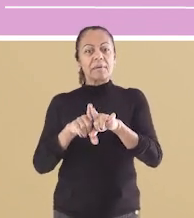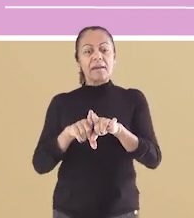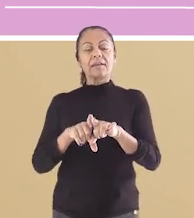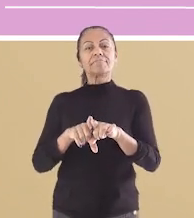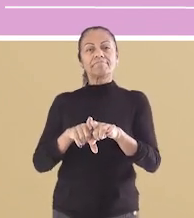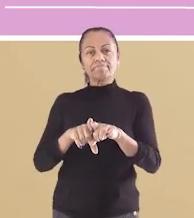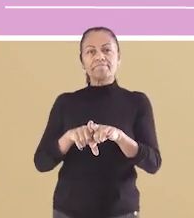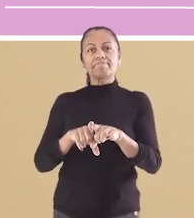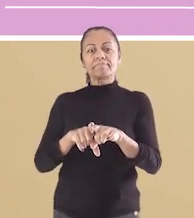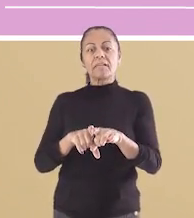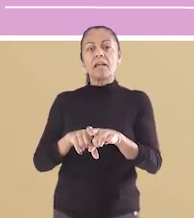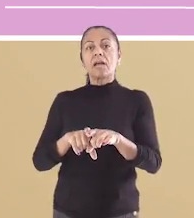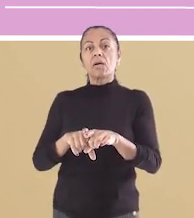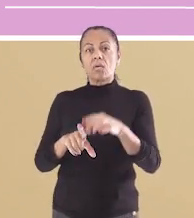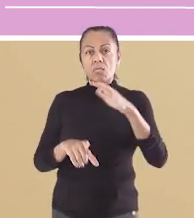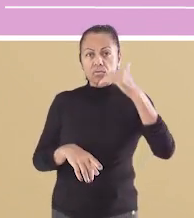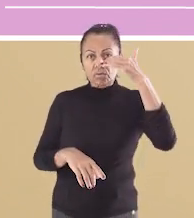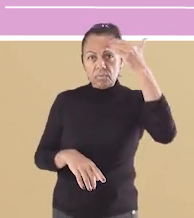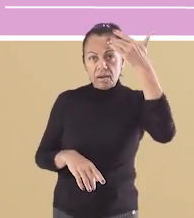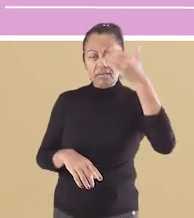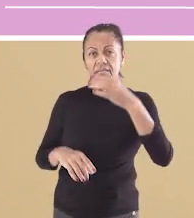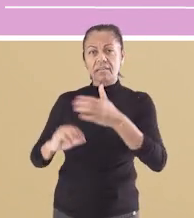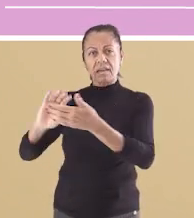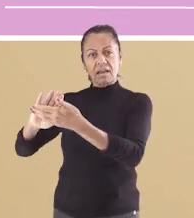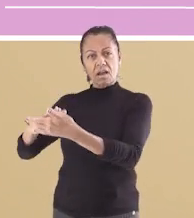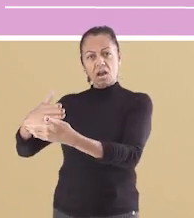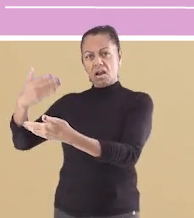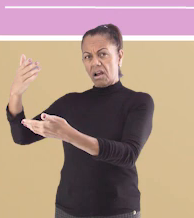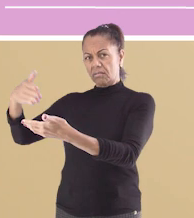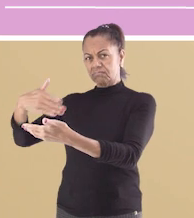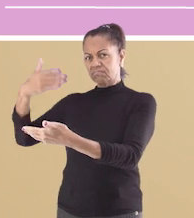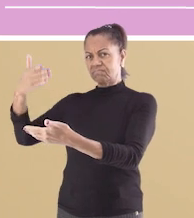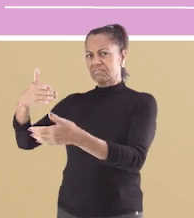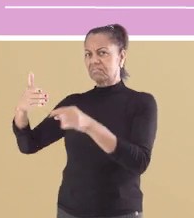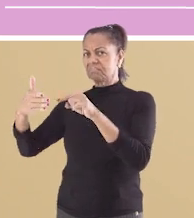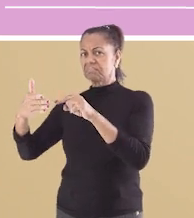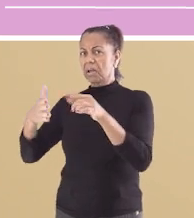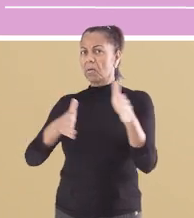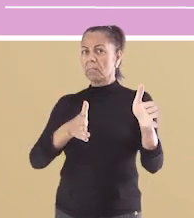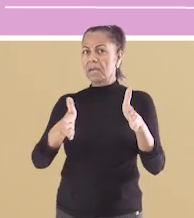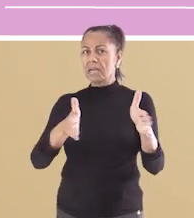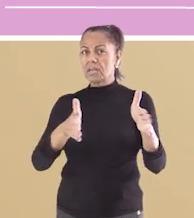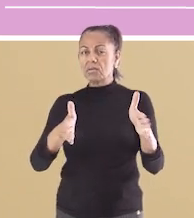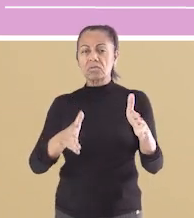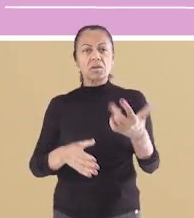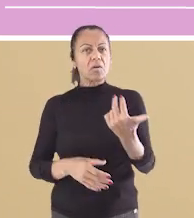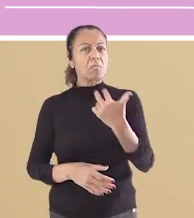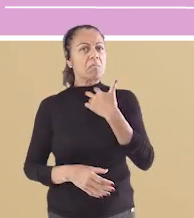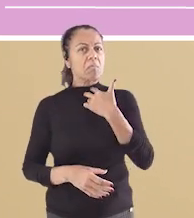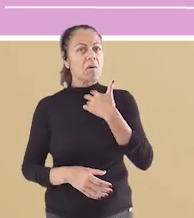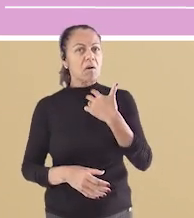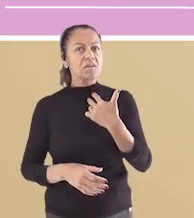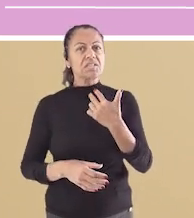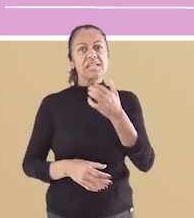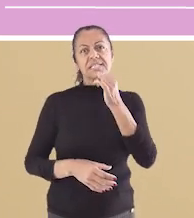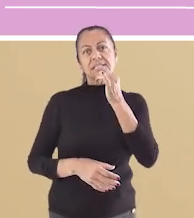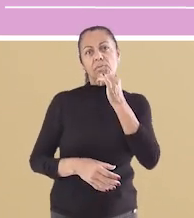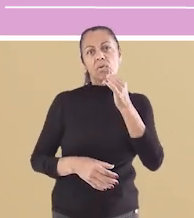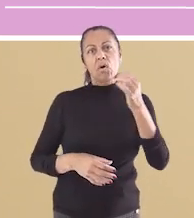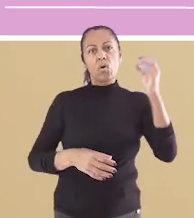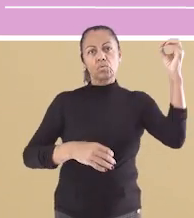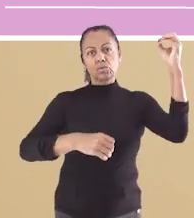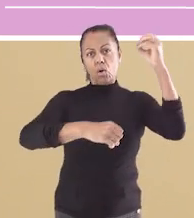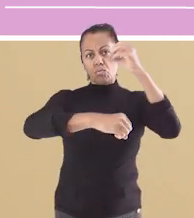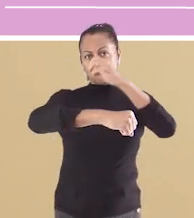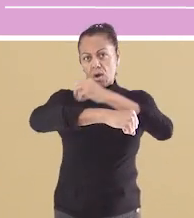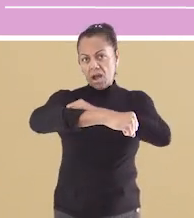calendário muçulmano, é um período considerado sagrado, no qual os fiéis não devem comer nem beber entre